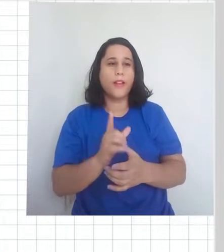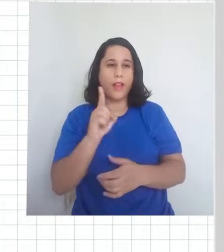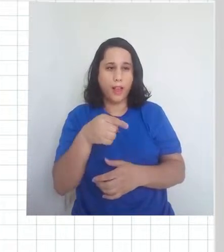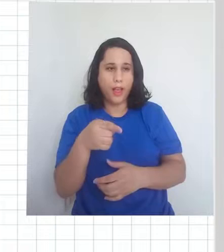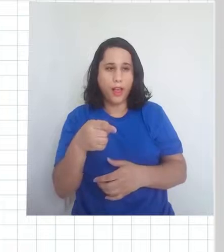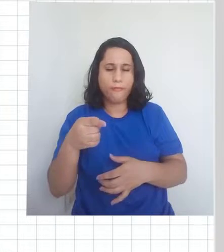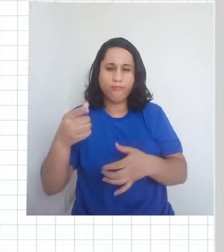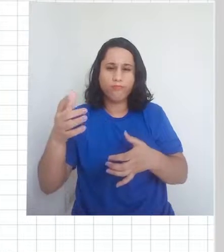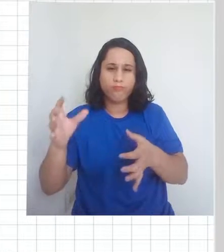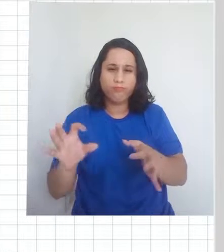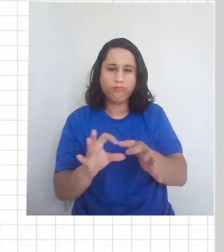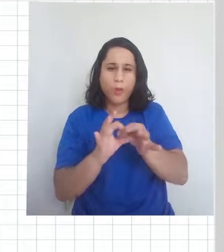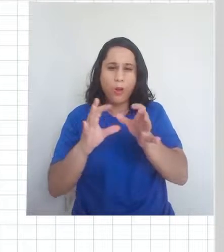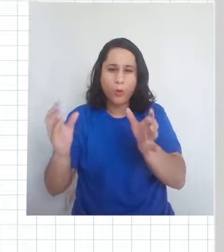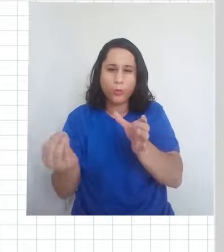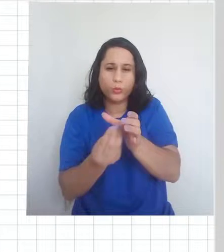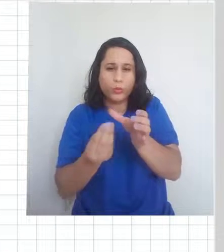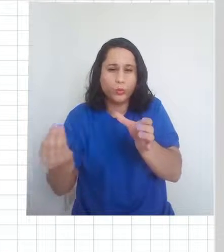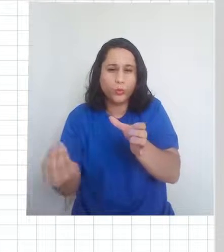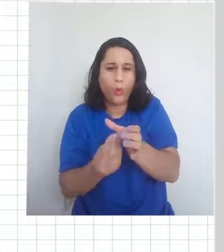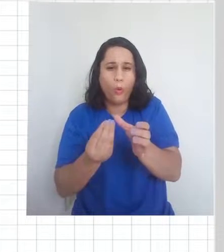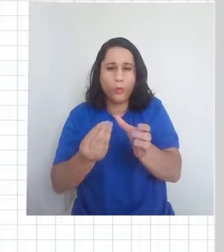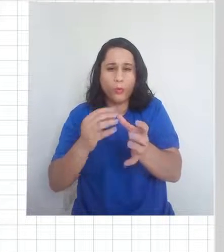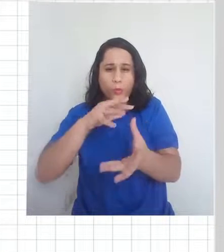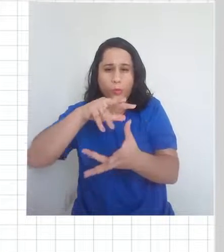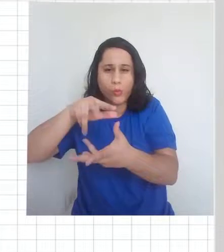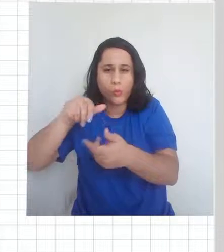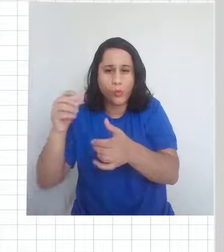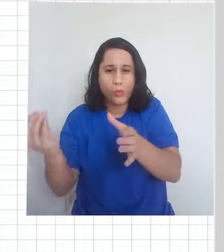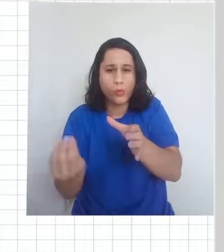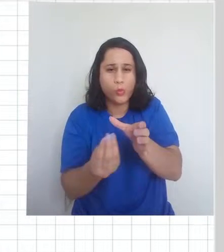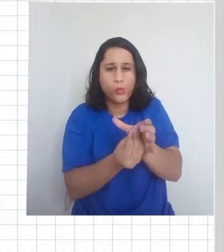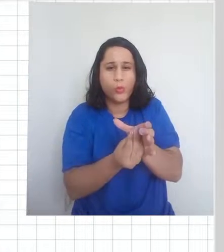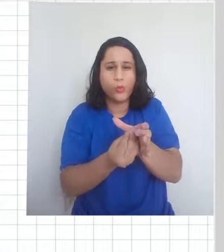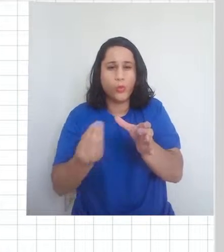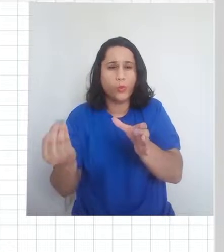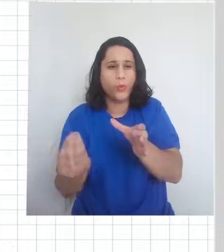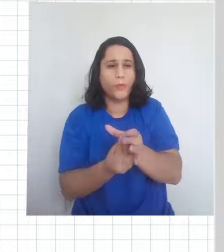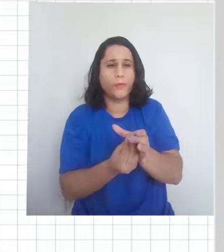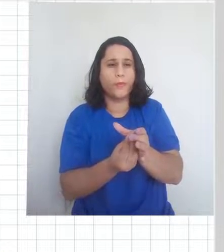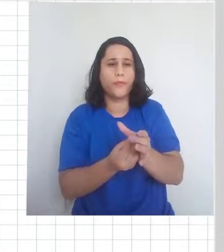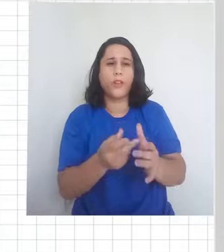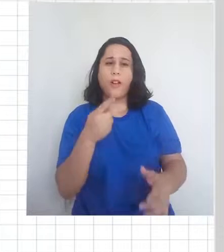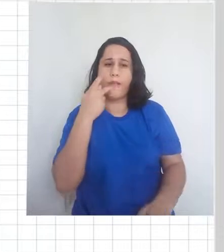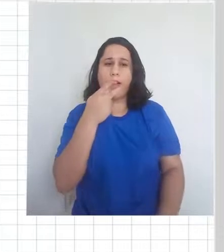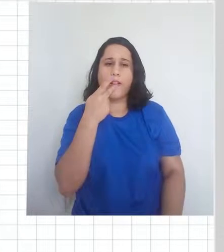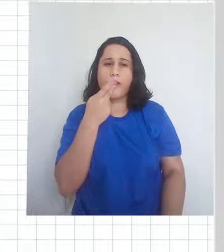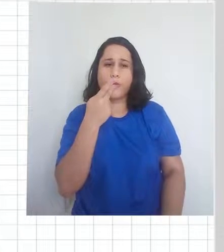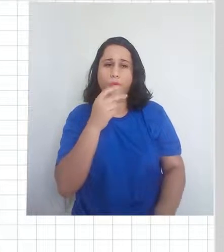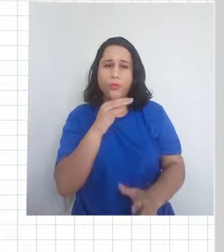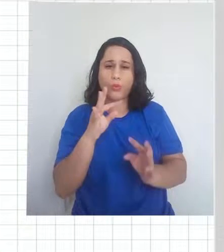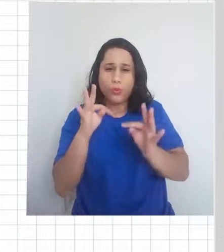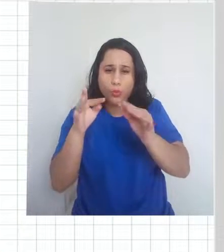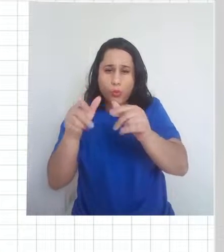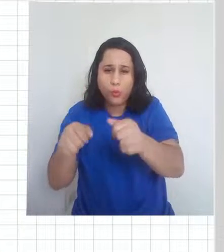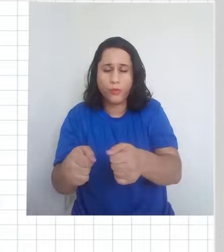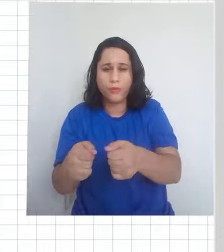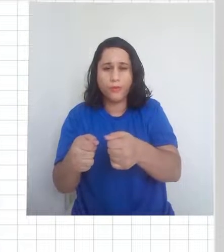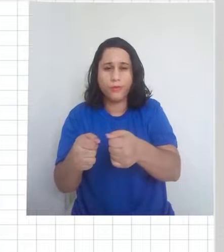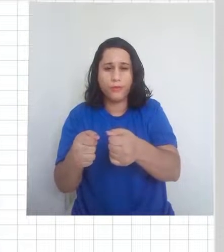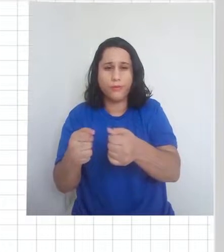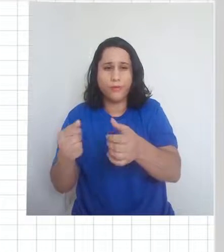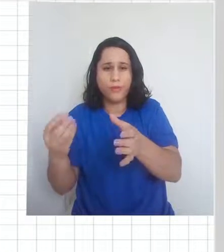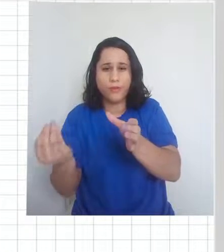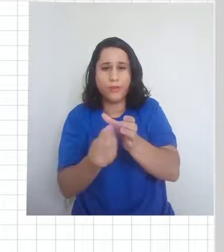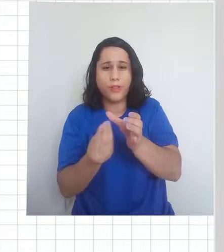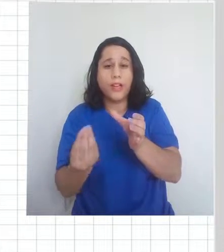o agrupamento de todos os elementos do conjunto. Beleza? Então, quando eu falo em conjunto universo, eu represento todos os elementos que tiver